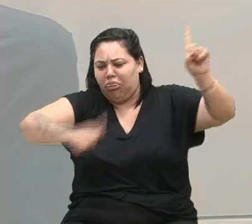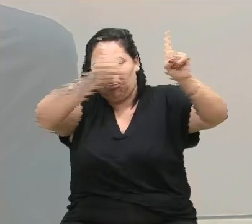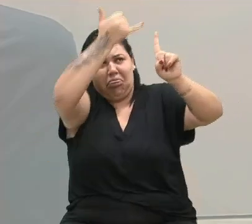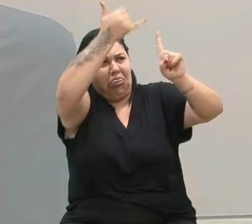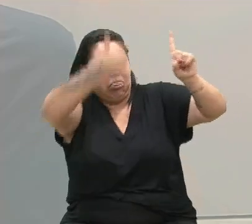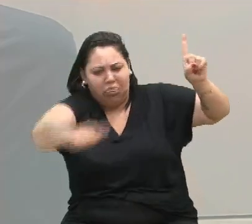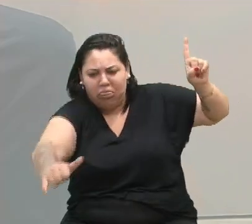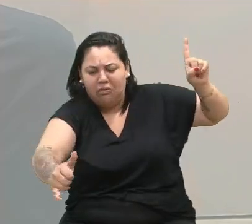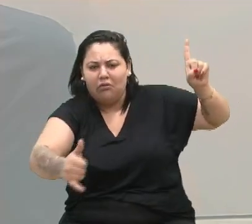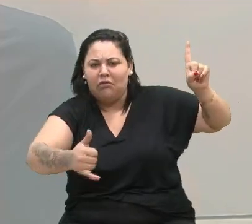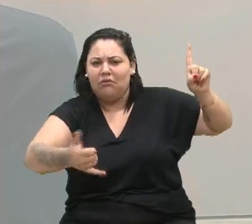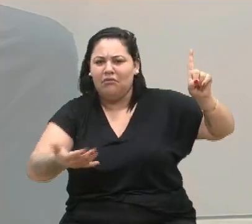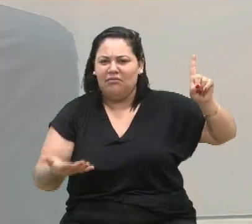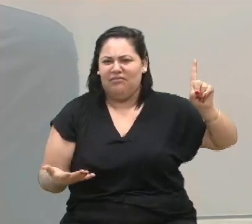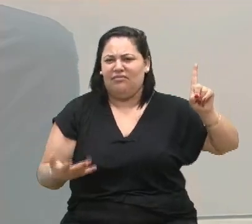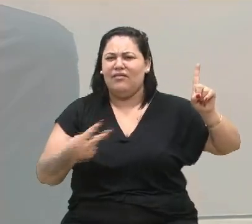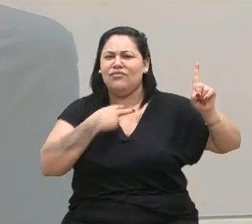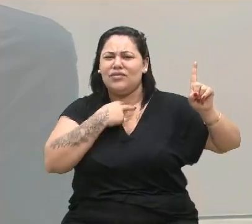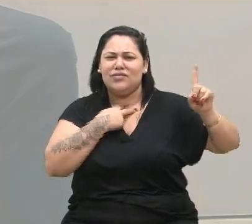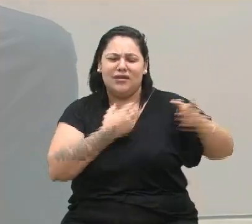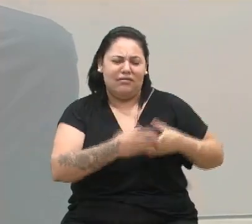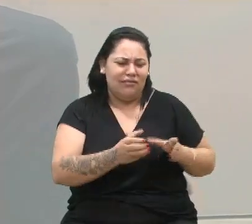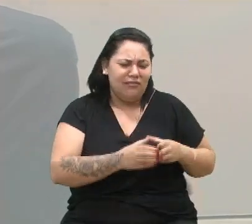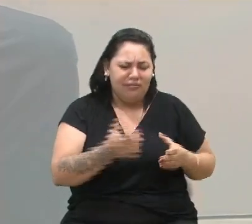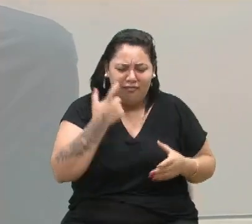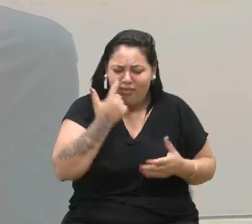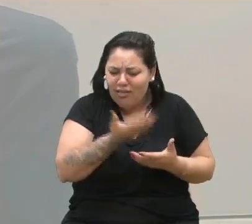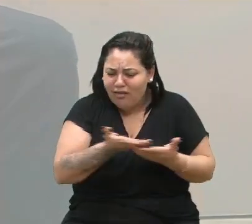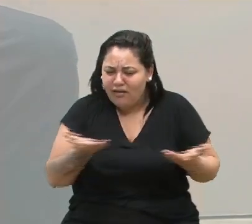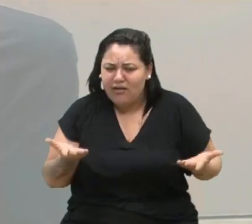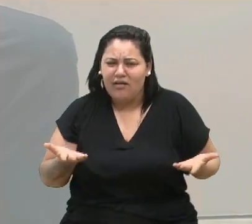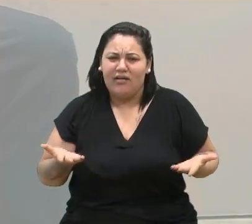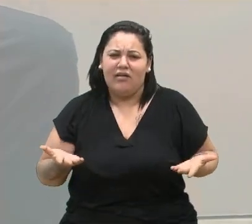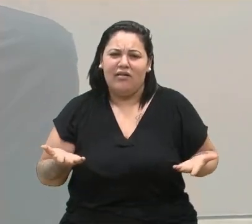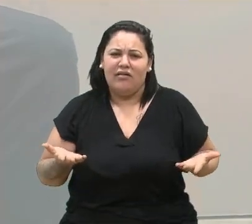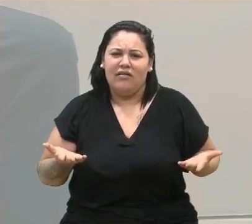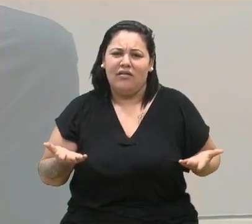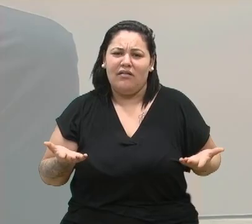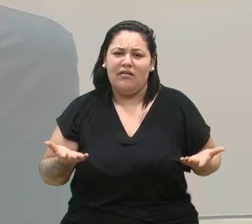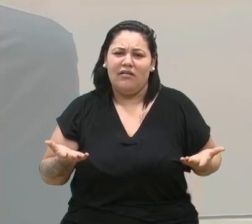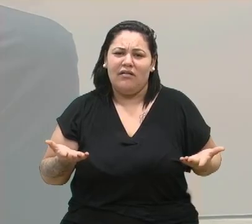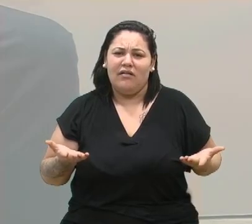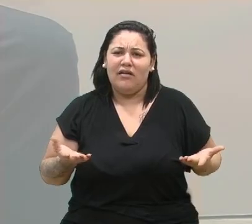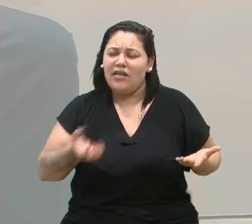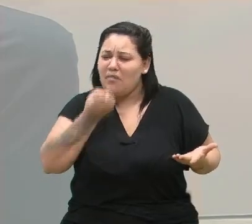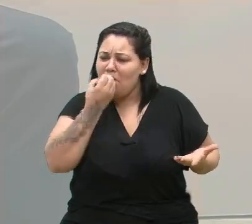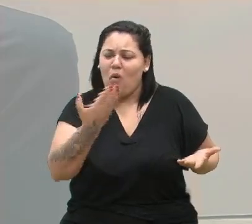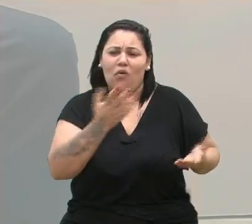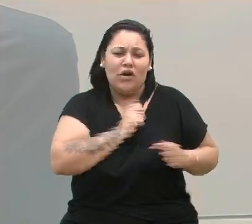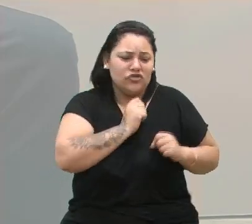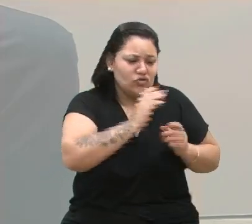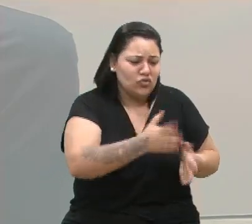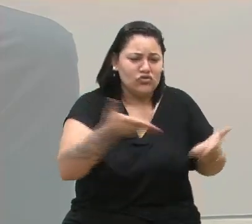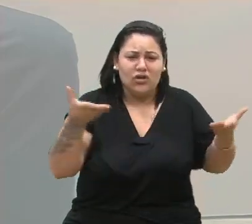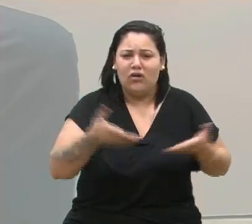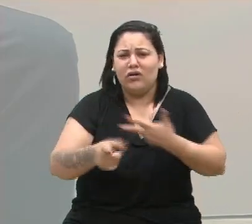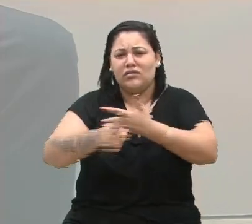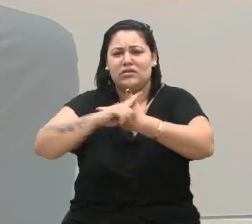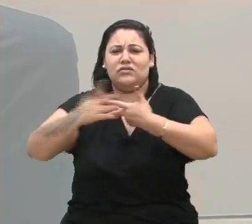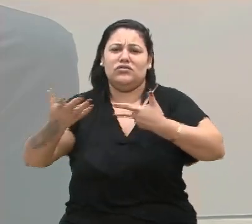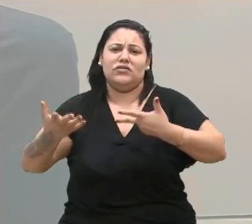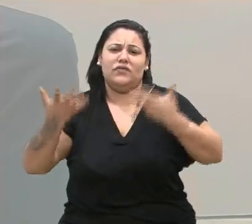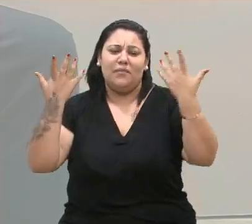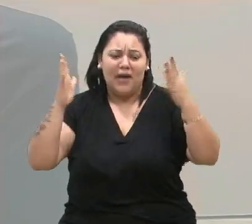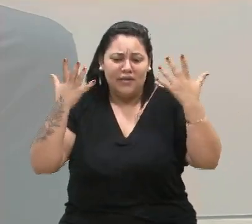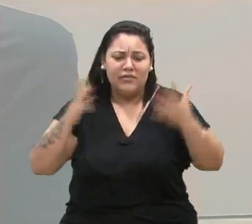conviver com isso. Até que, enfim, parabenizo que o Executivo teve essa iniciativa. Parabenizo que teve essa iniciativa.